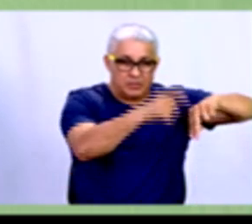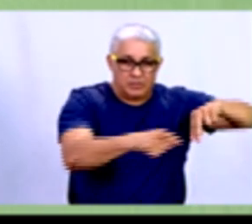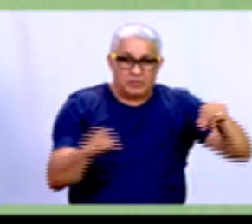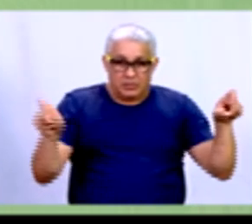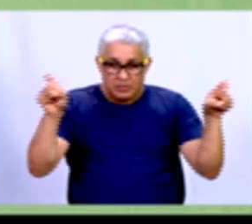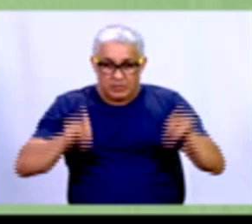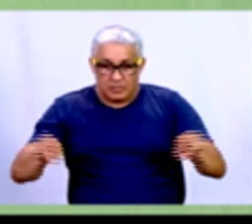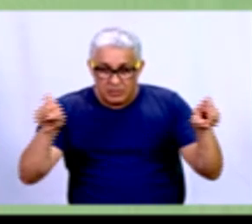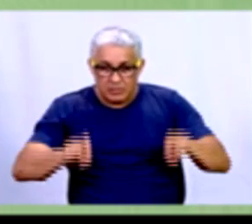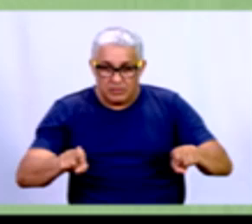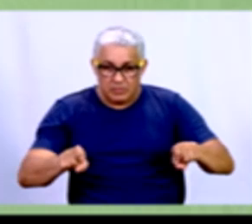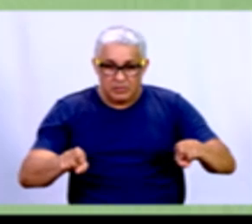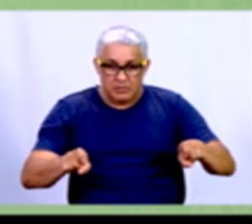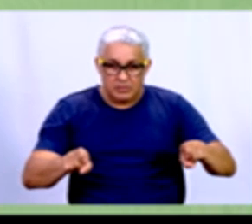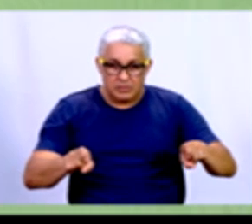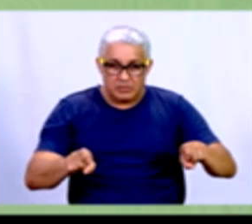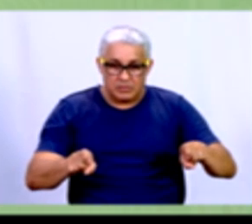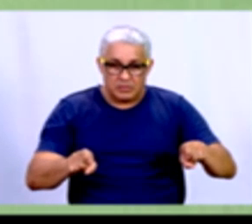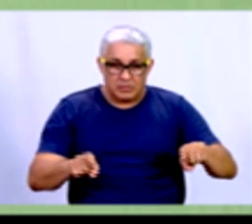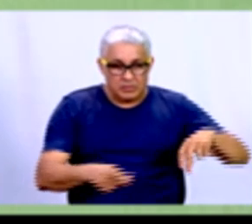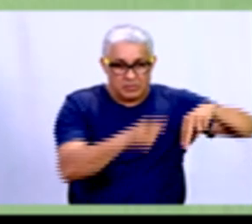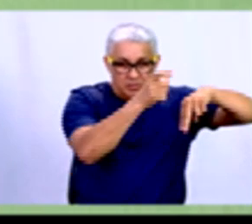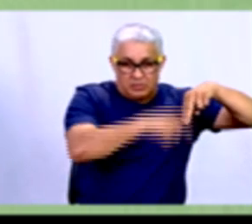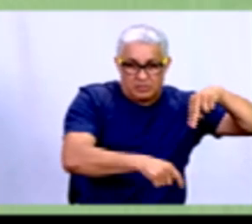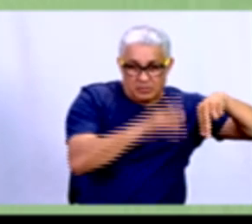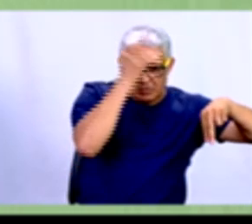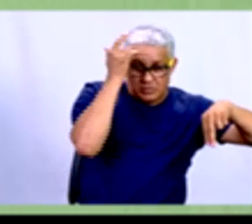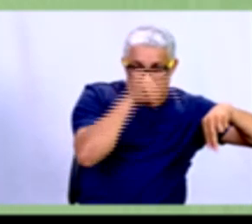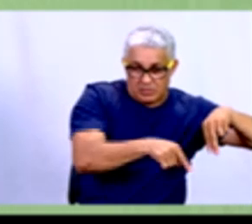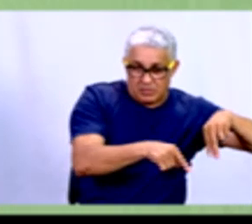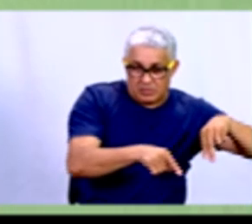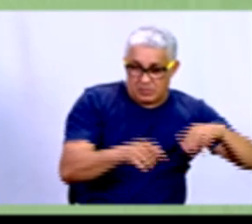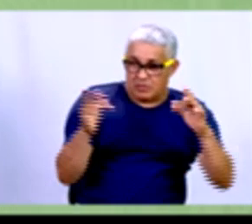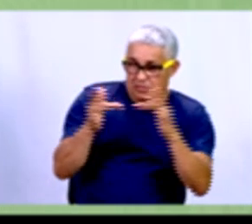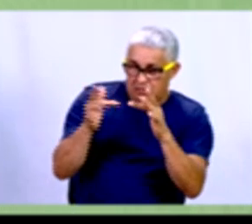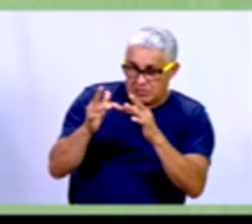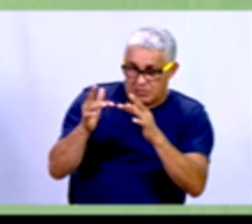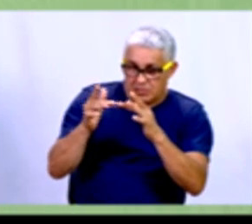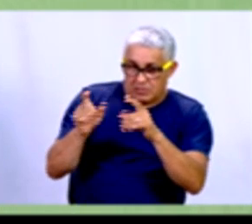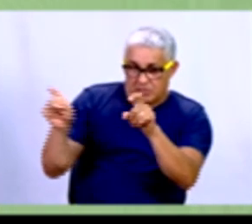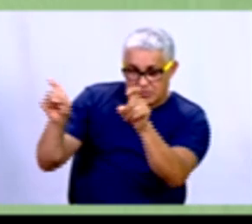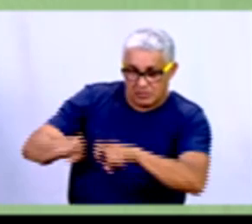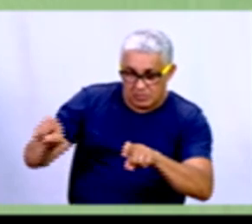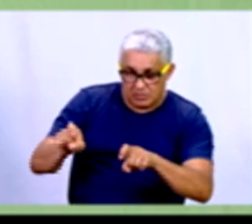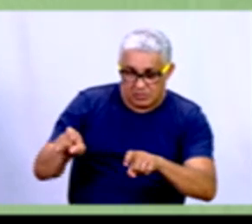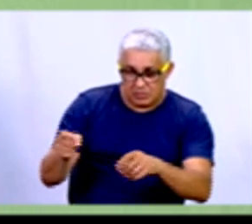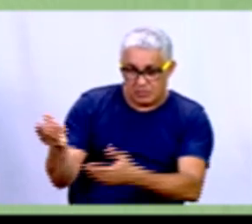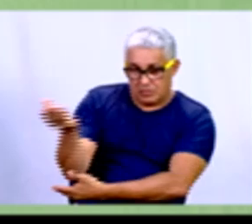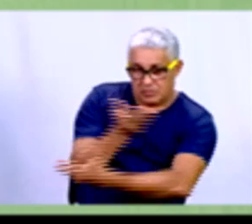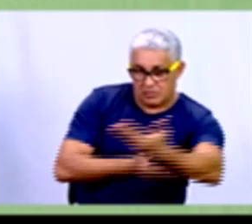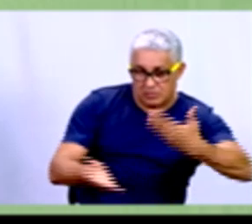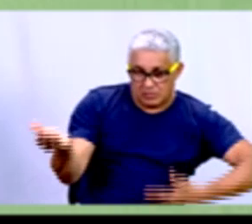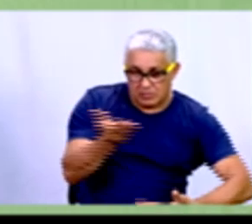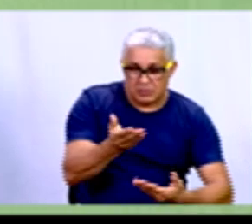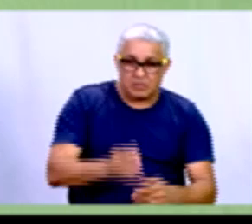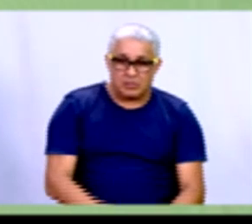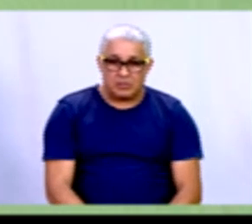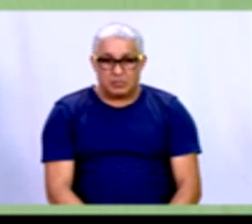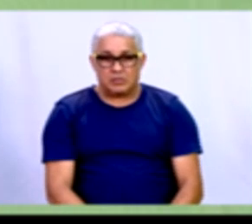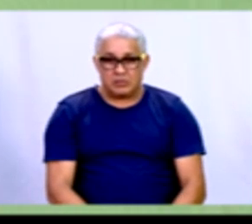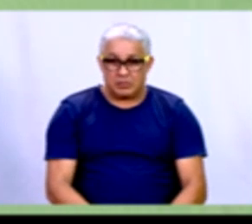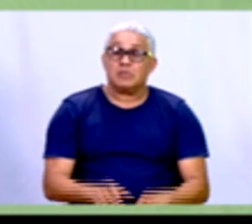Humano-máquina, que é quando o ser humano tem contato com a máquina.